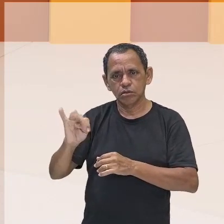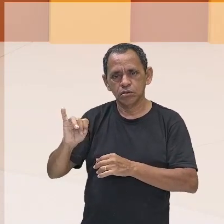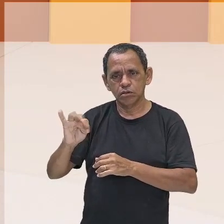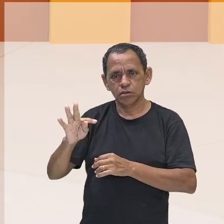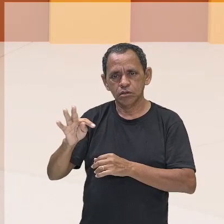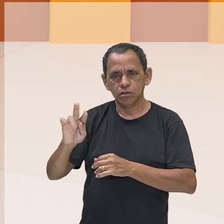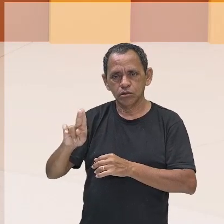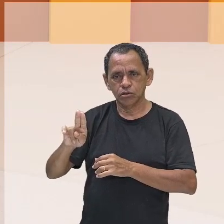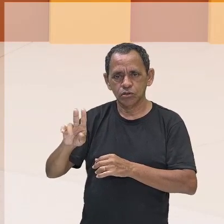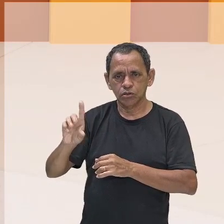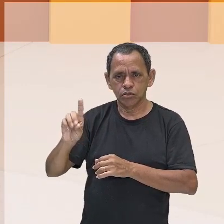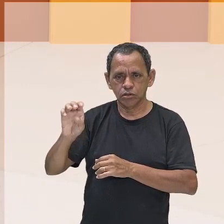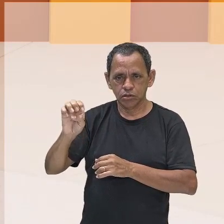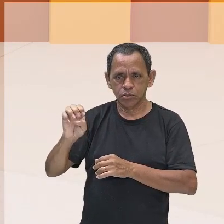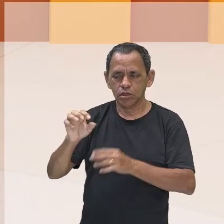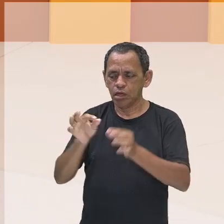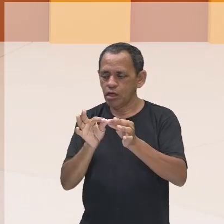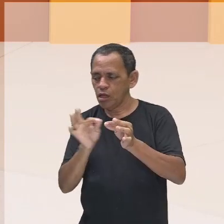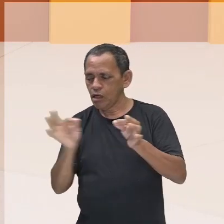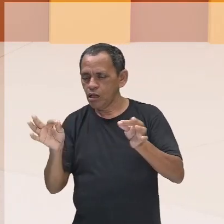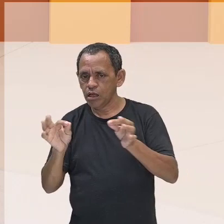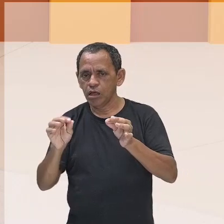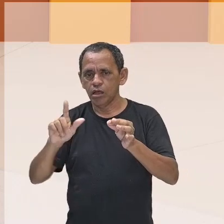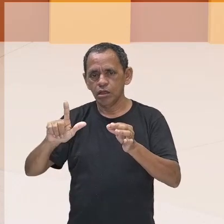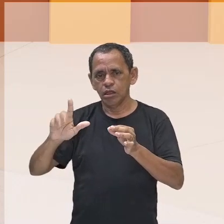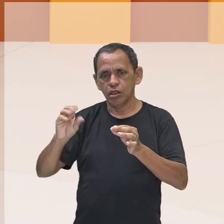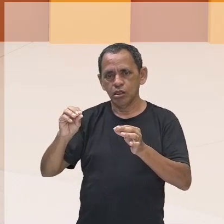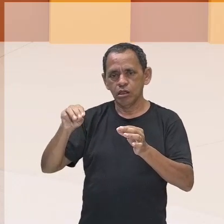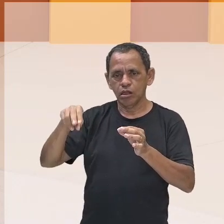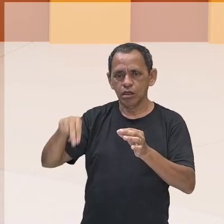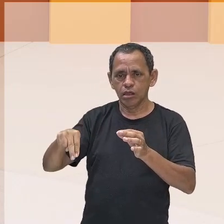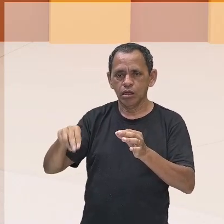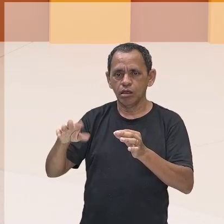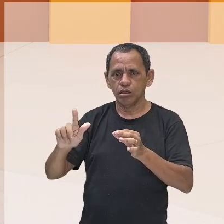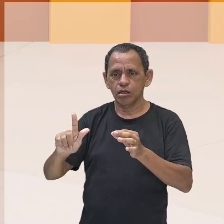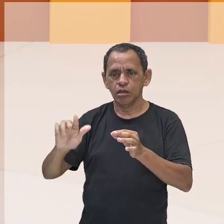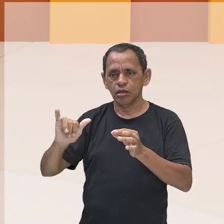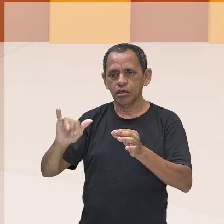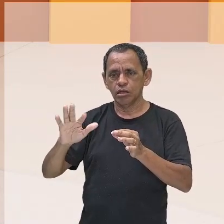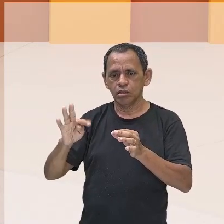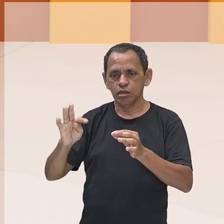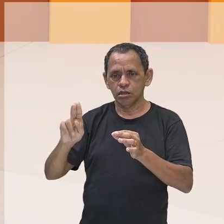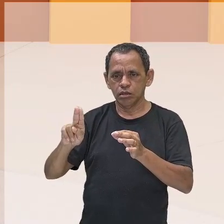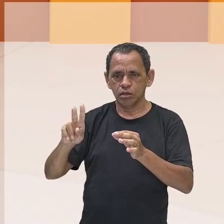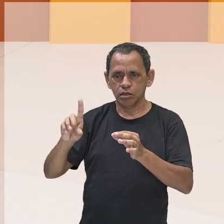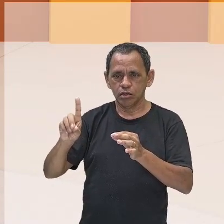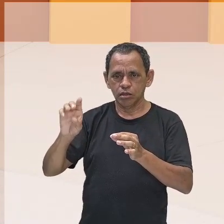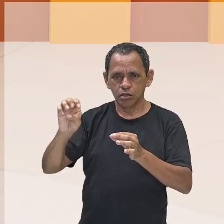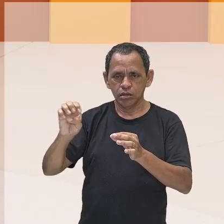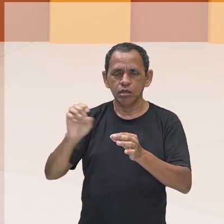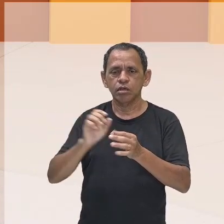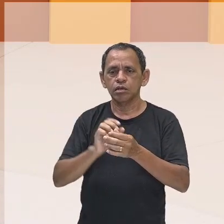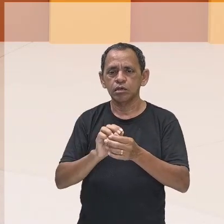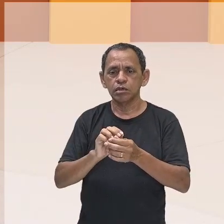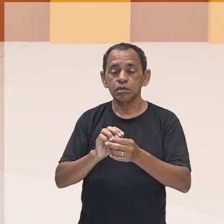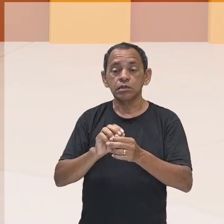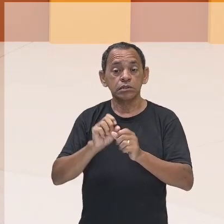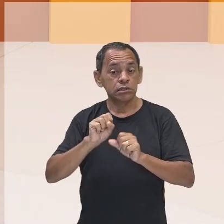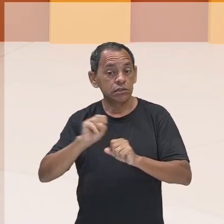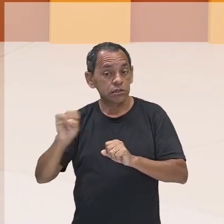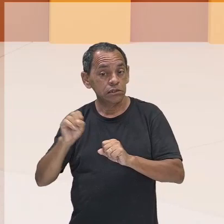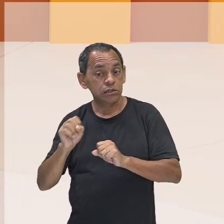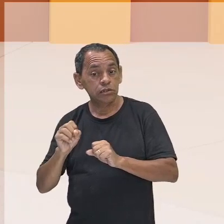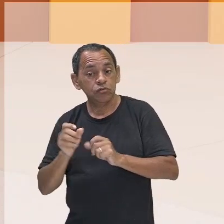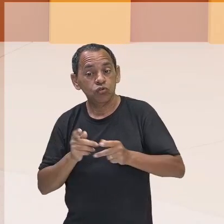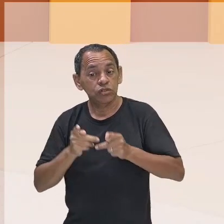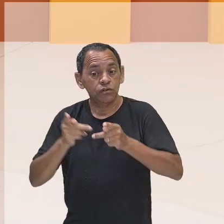do GPS, do Navstar norte-americano, você vai observar que nós temos lá cerca de 30 satélites que